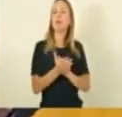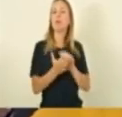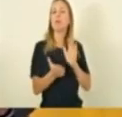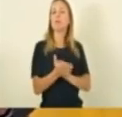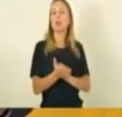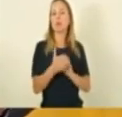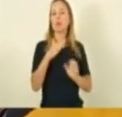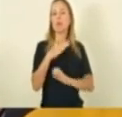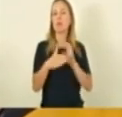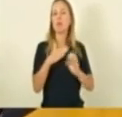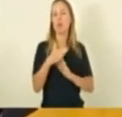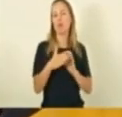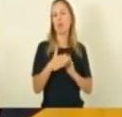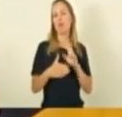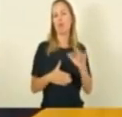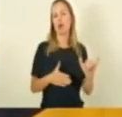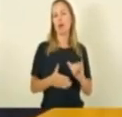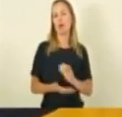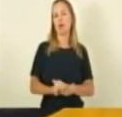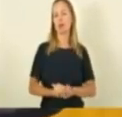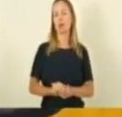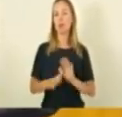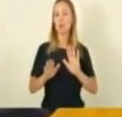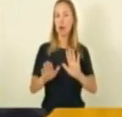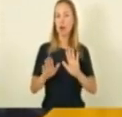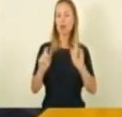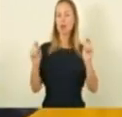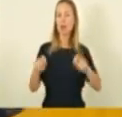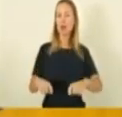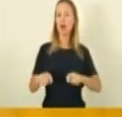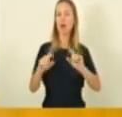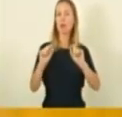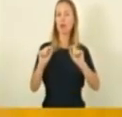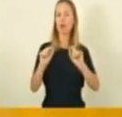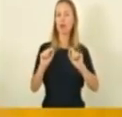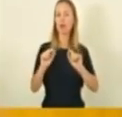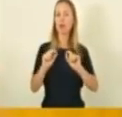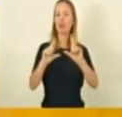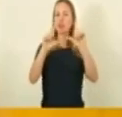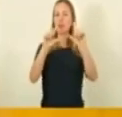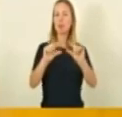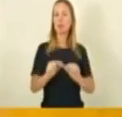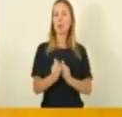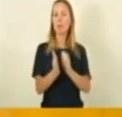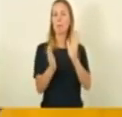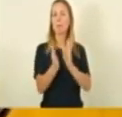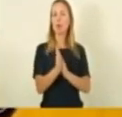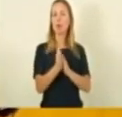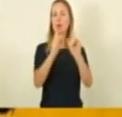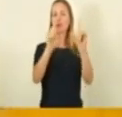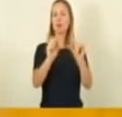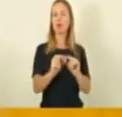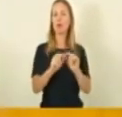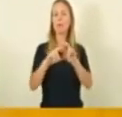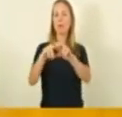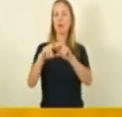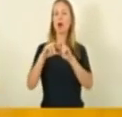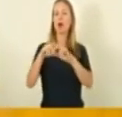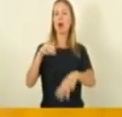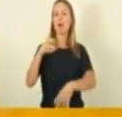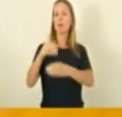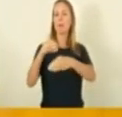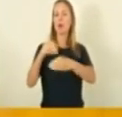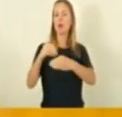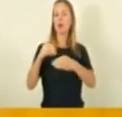empresa posterior. Mas eu penso que a gente pode minimizar essa punição a partir de uma emenda colocada